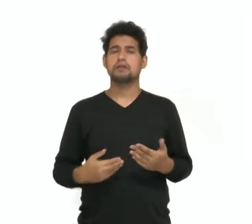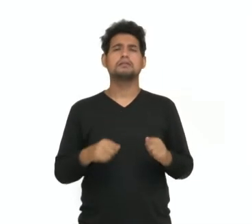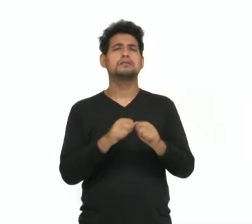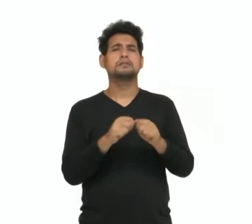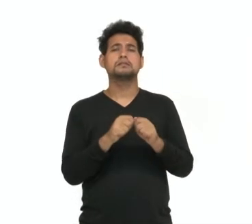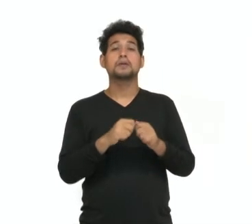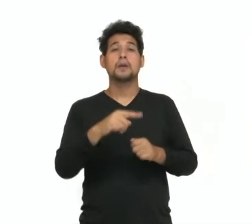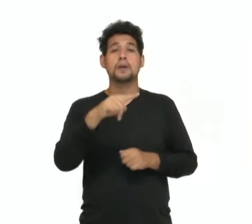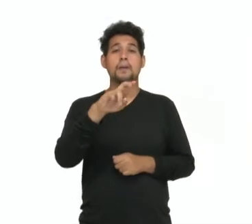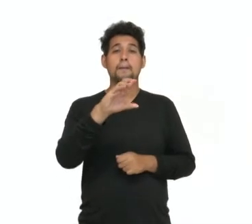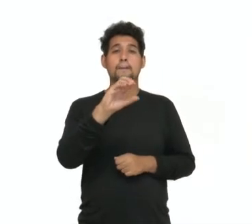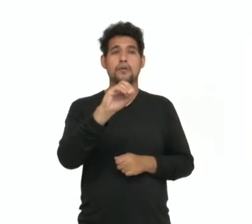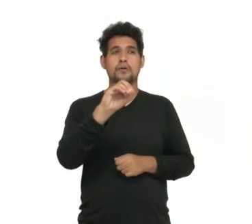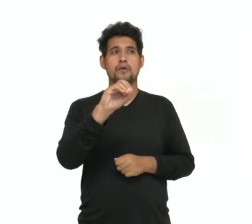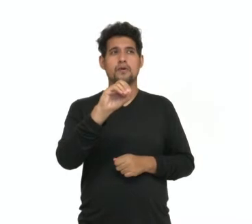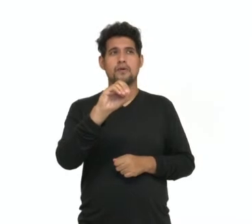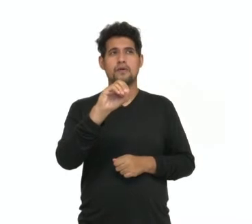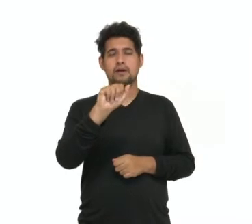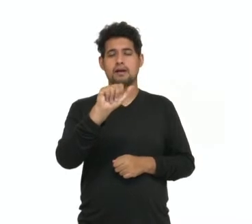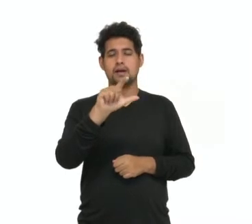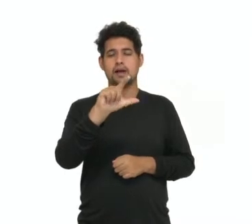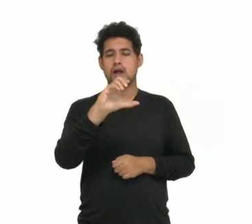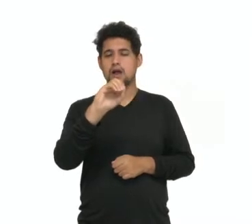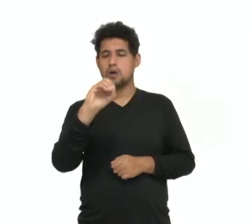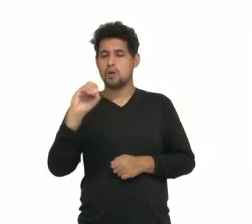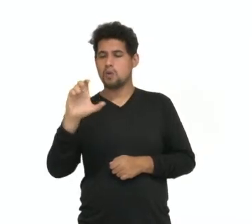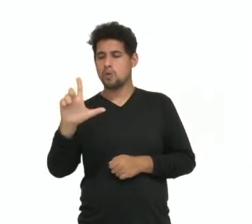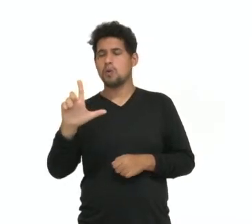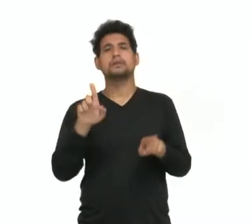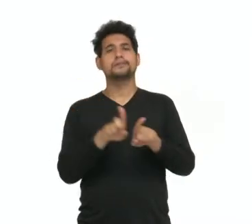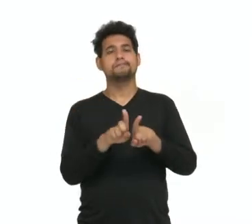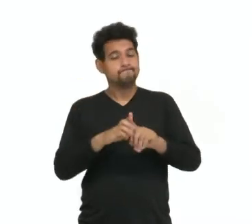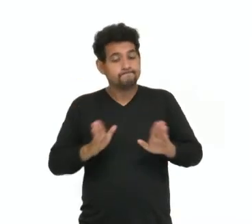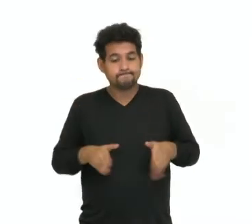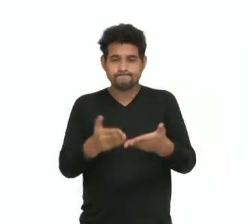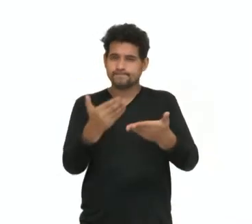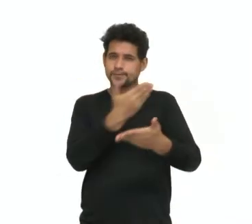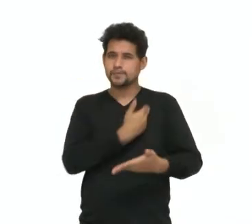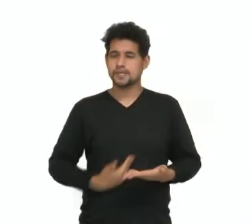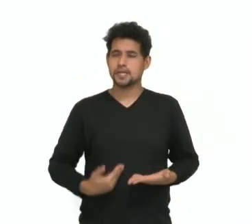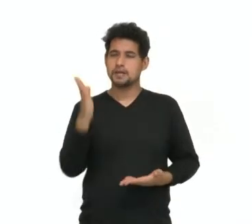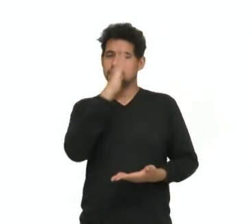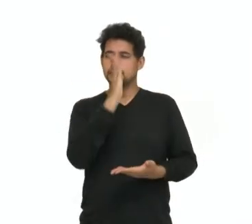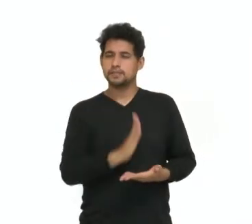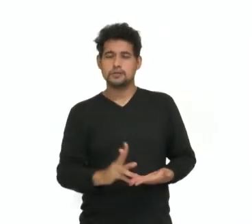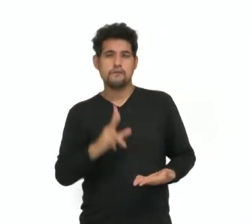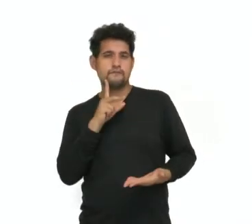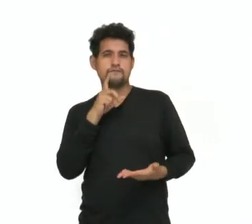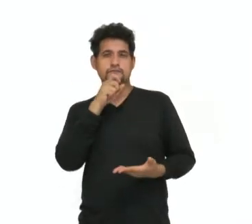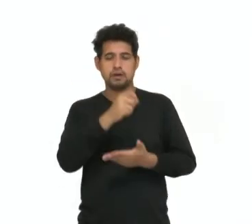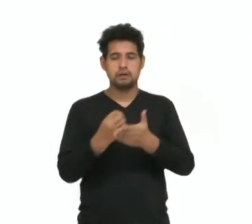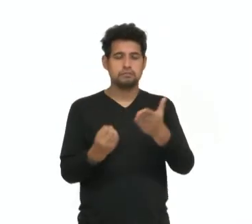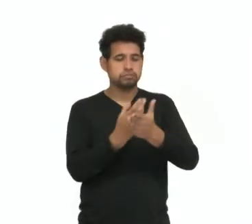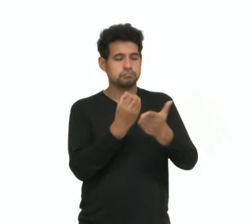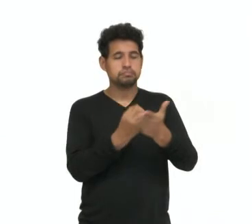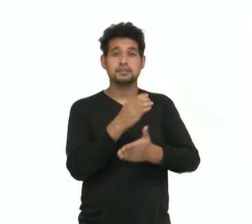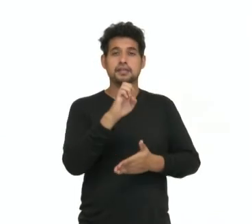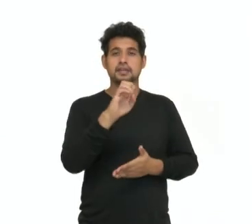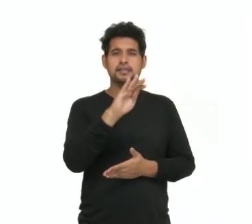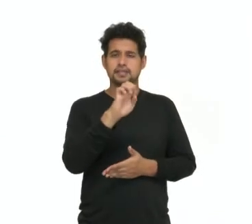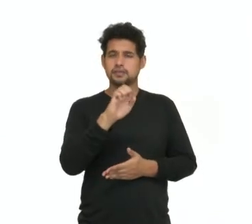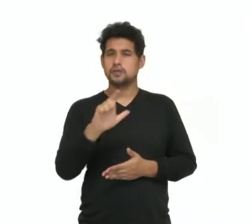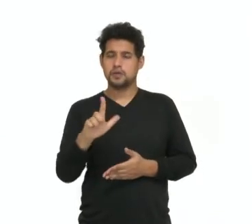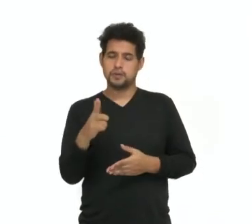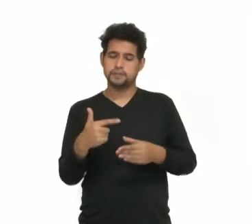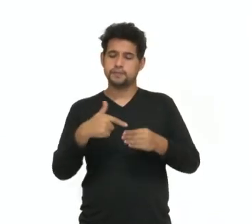seja, o Proálcool, constituído em uma iniciativa do governo brasileiro de intensificar a produção de etanol